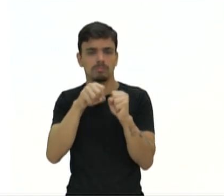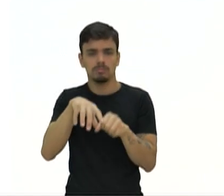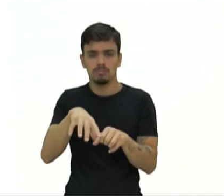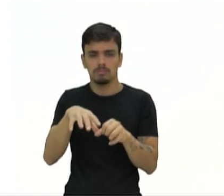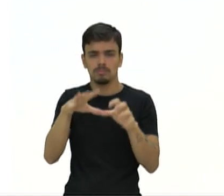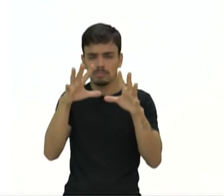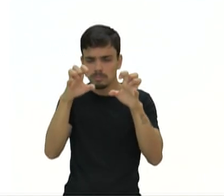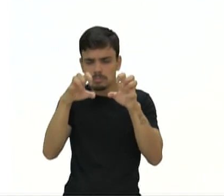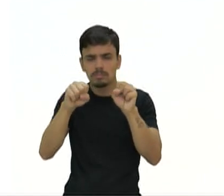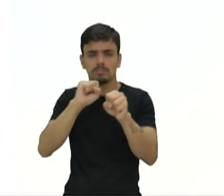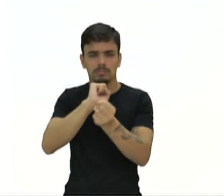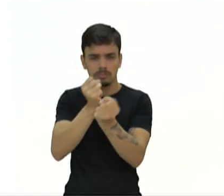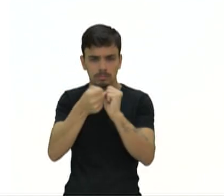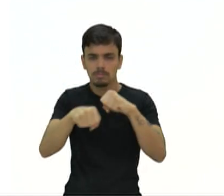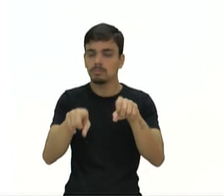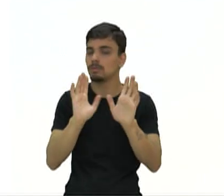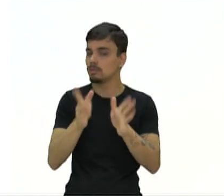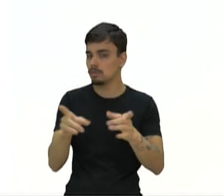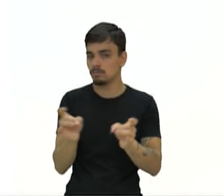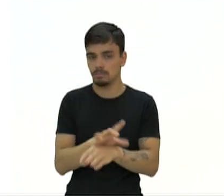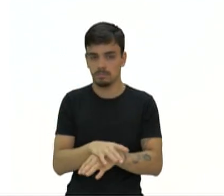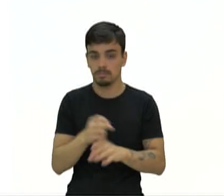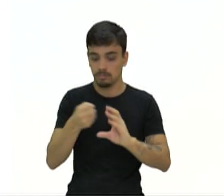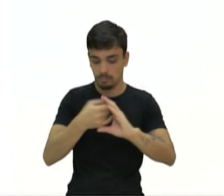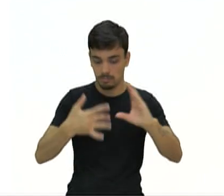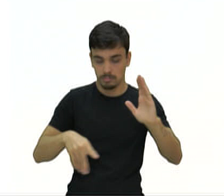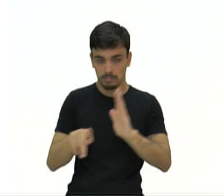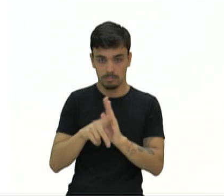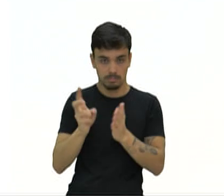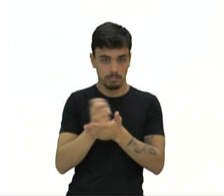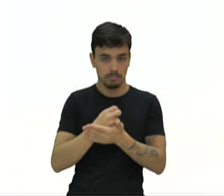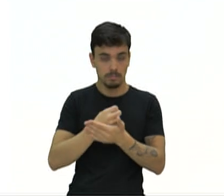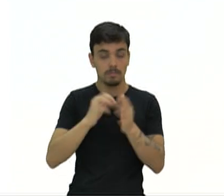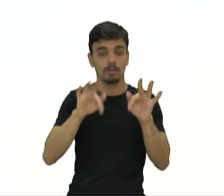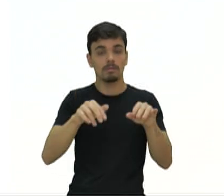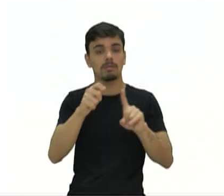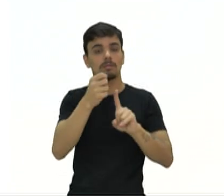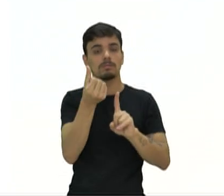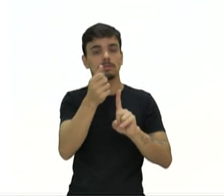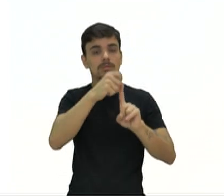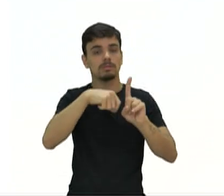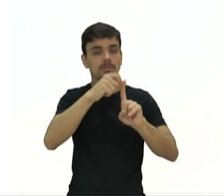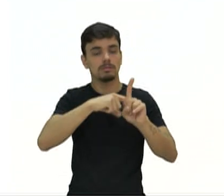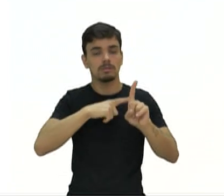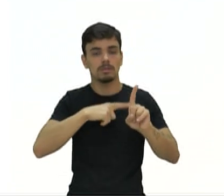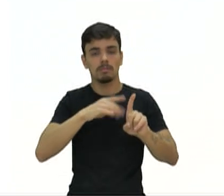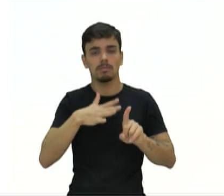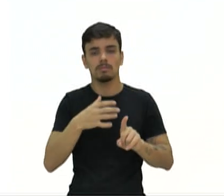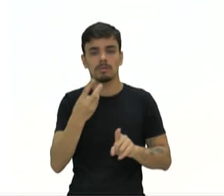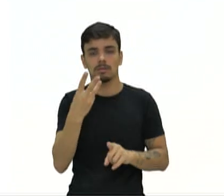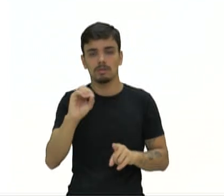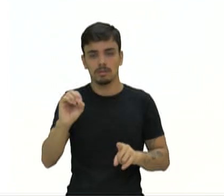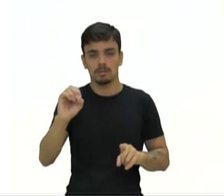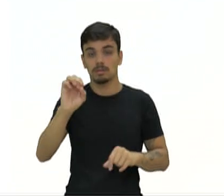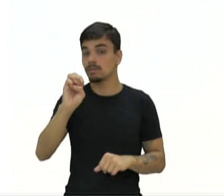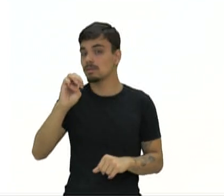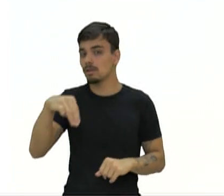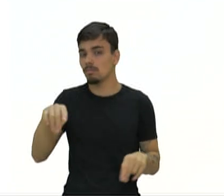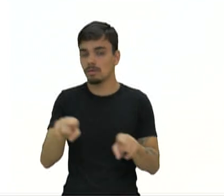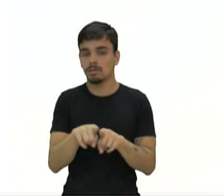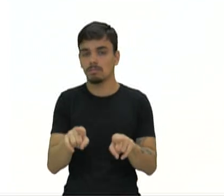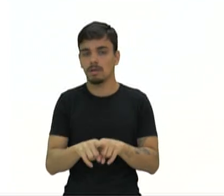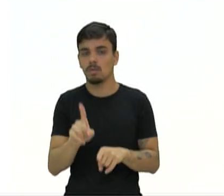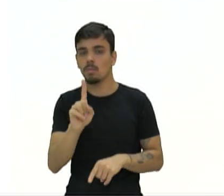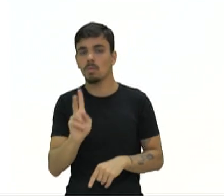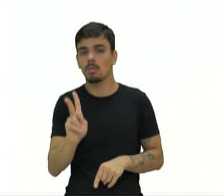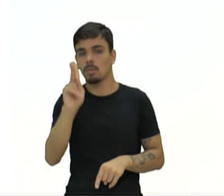é bem característico. Já no final desse 6º mês, ele já está medindo entre mais ou menos 30 centímetros e tem cerca de 1